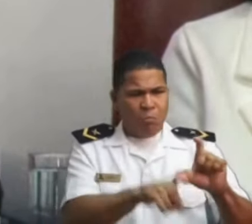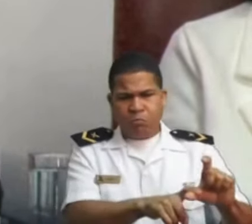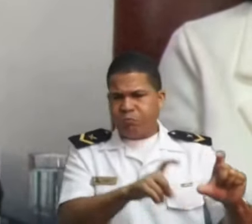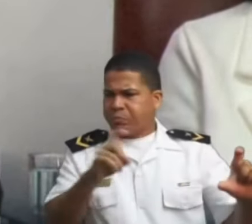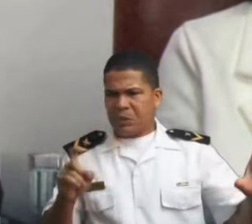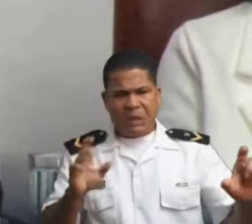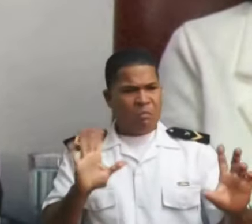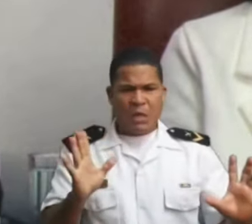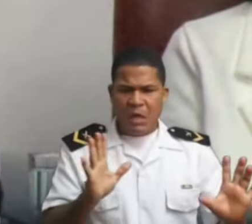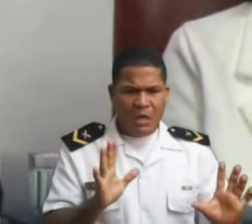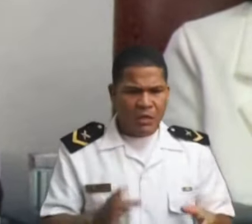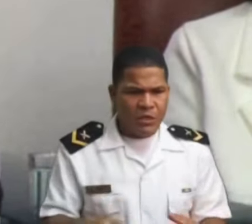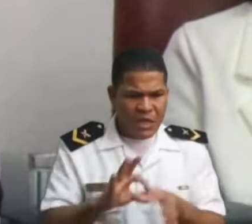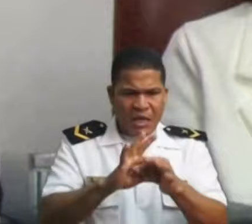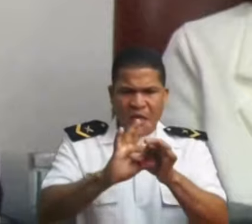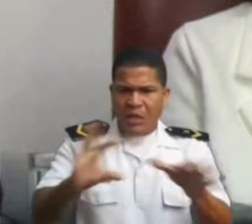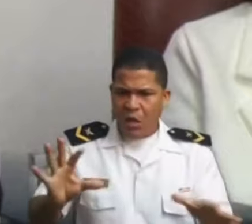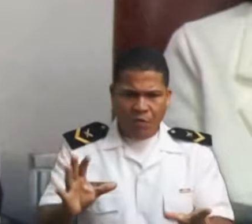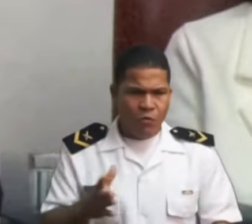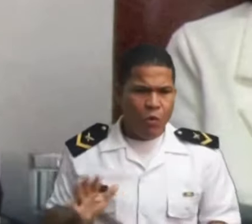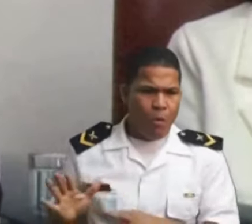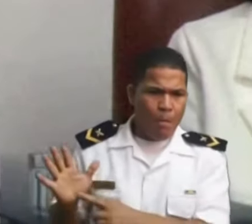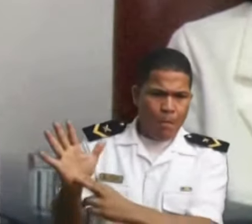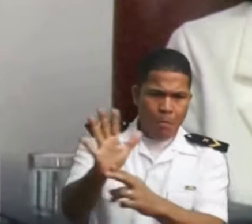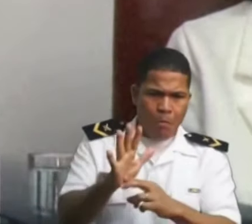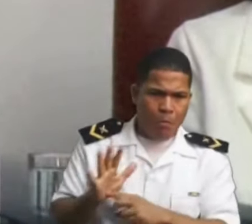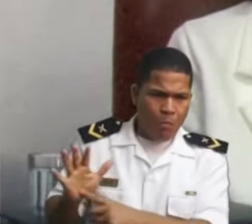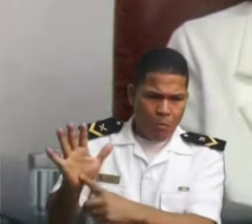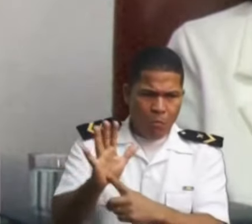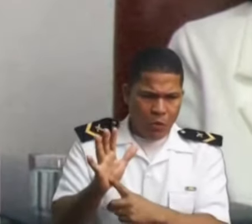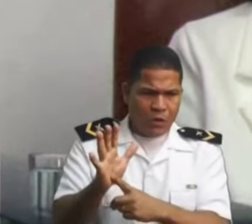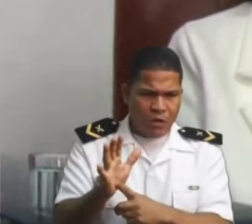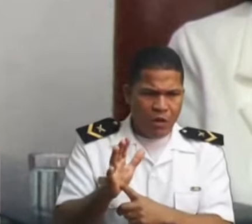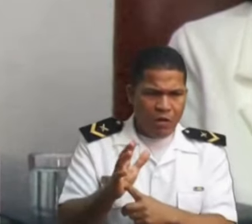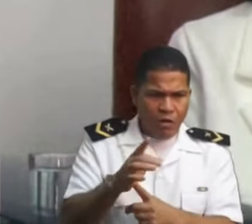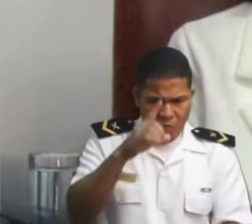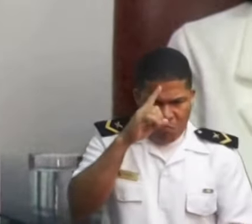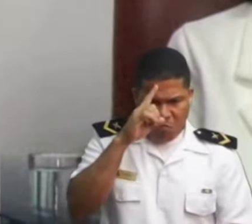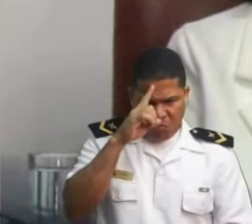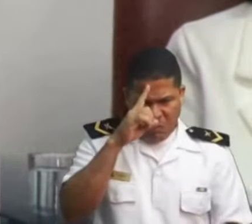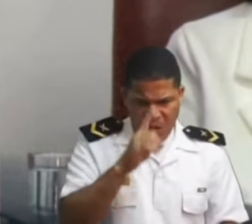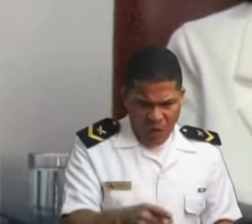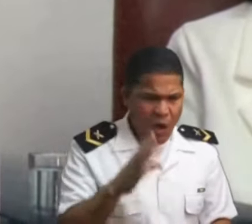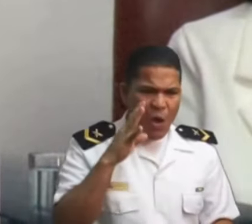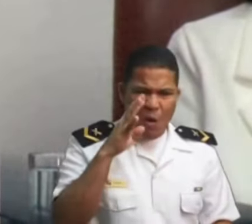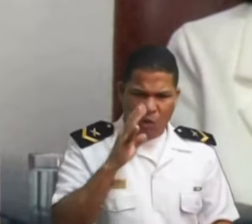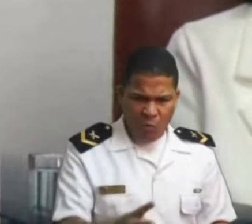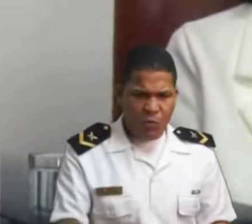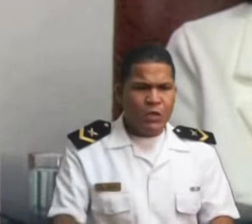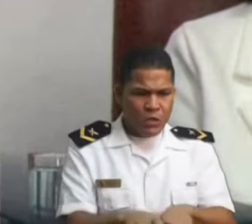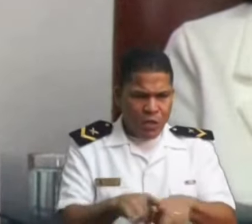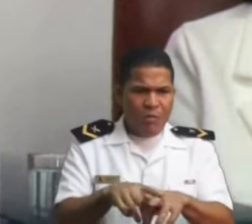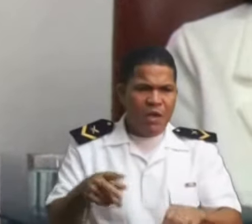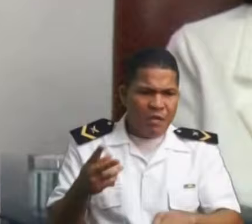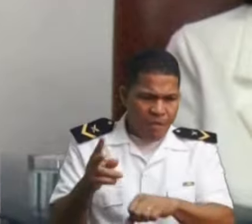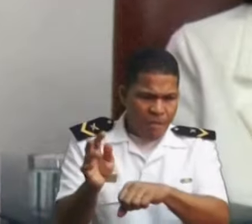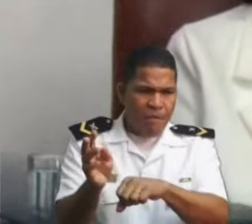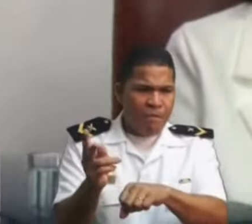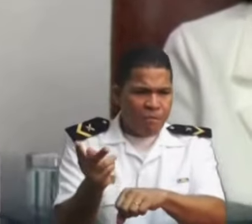e imparcial se apresenta como órgão acusador e fiscal da lei. Os